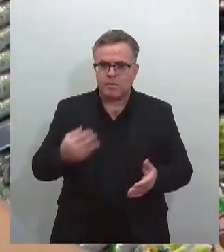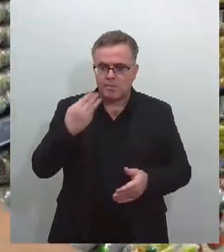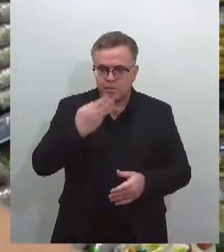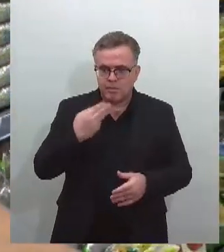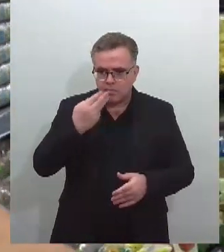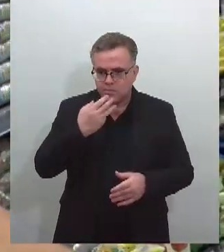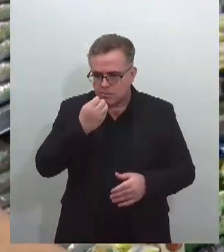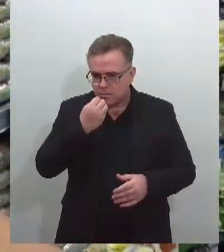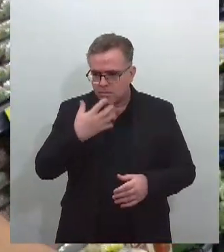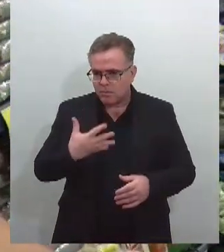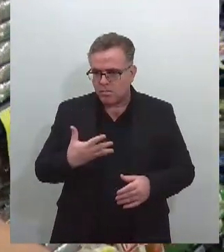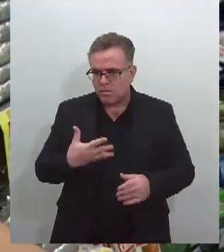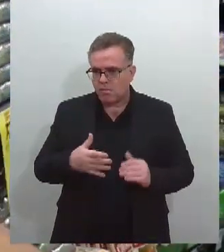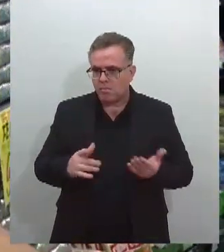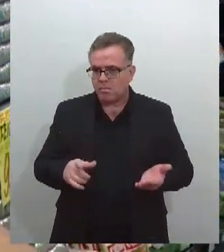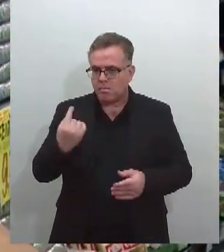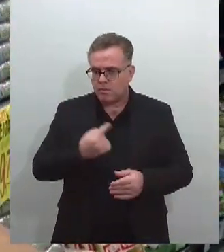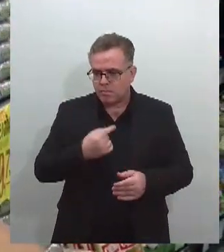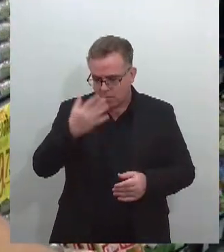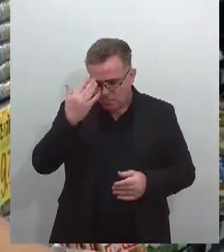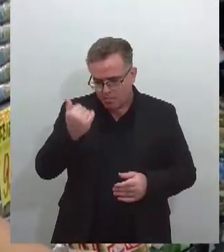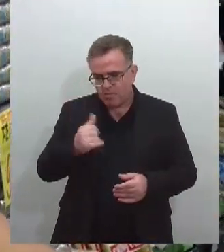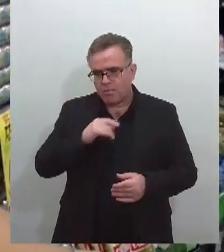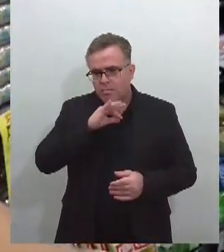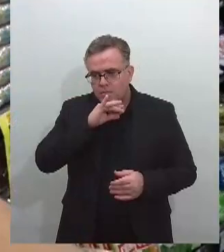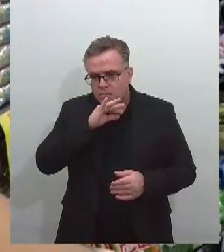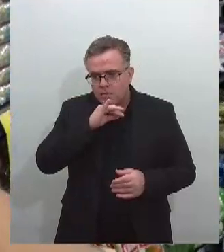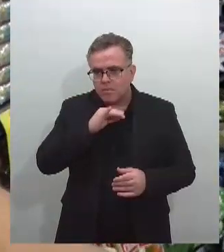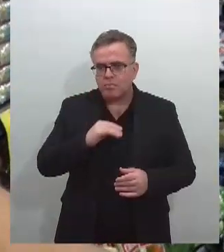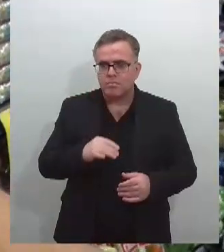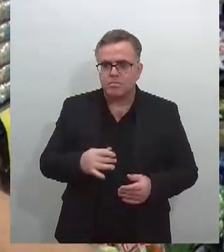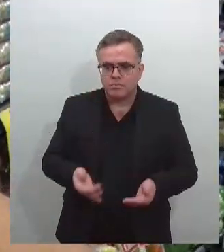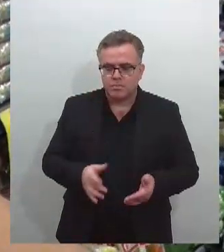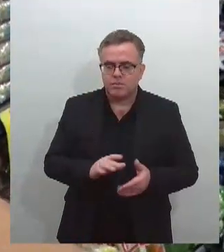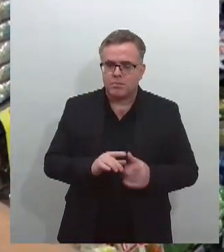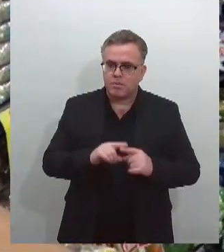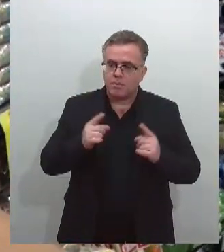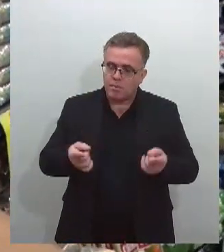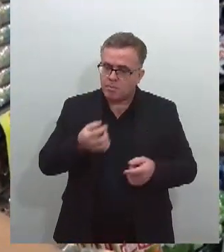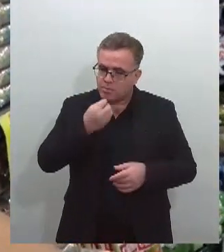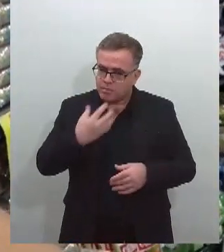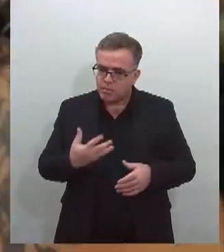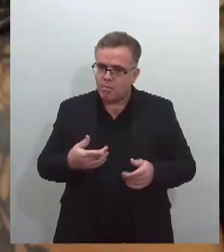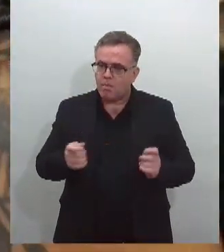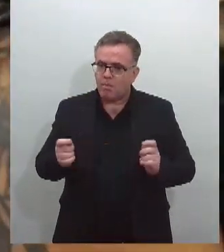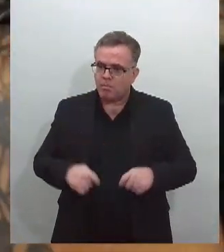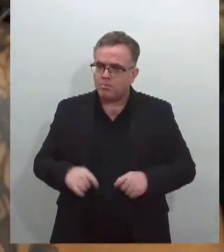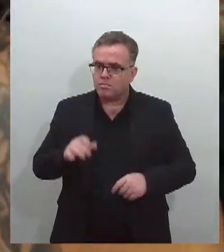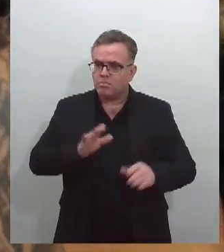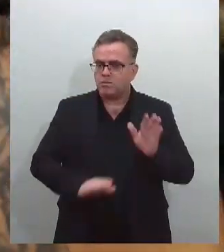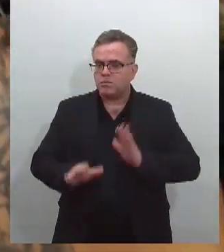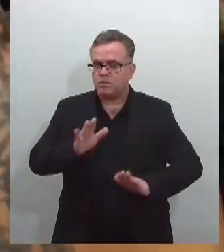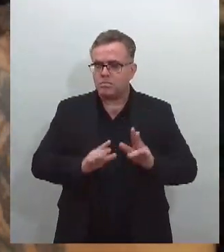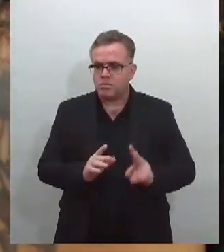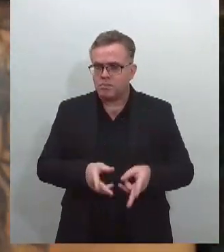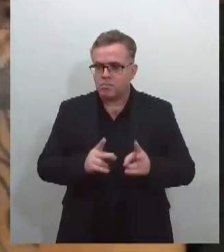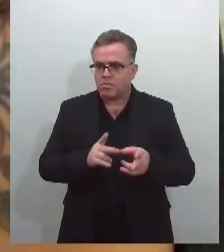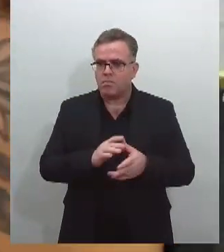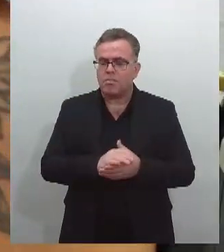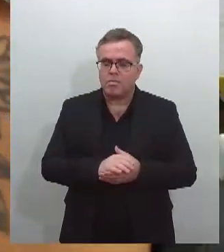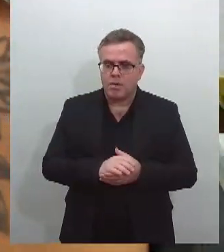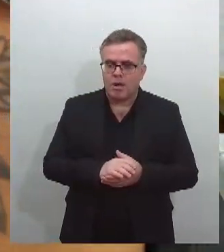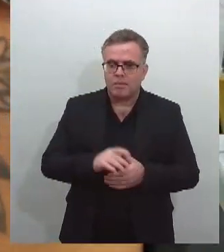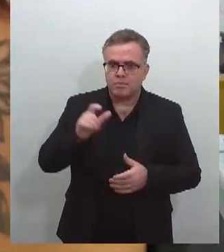gente sabe que faz mal, mas é muito bom o doce. Mas não tem o que fazer, né? Então a gente usa os dois. Já a dona Noêmia